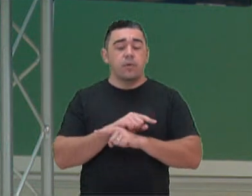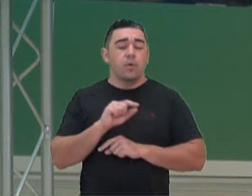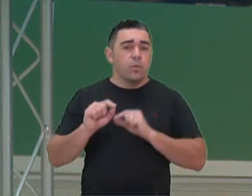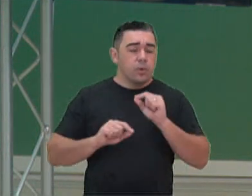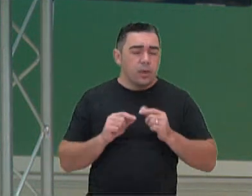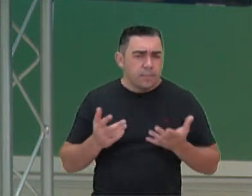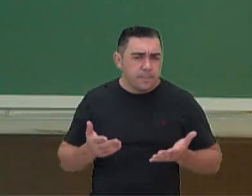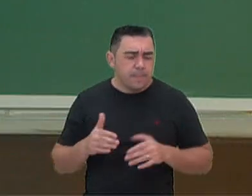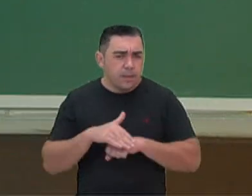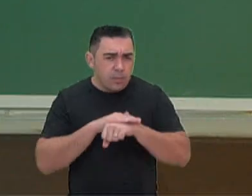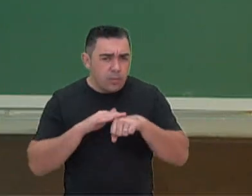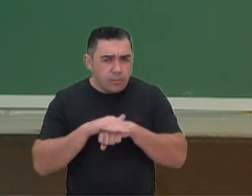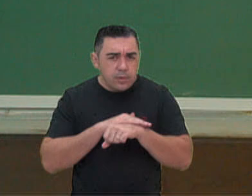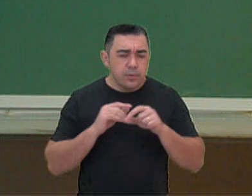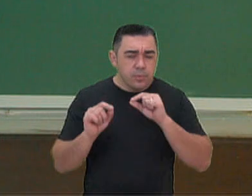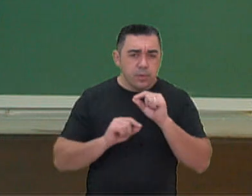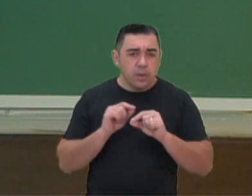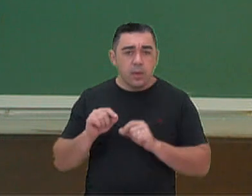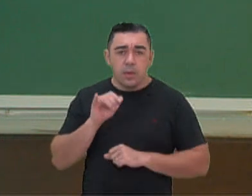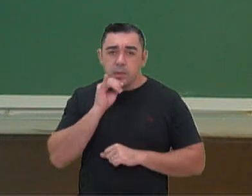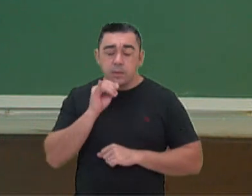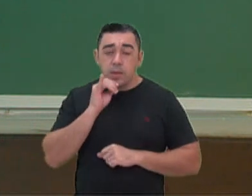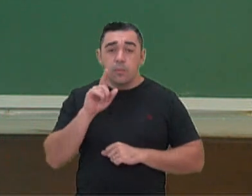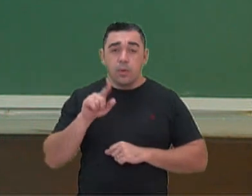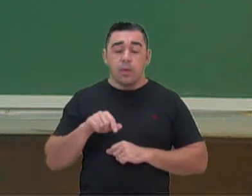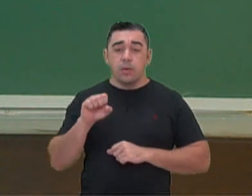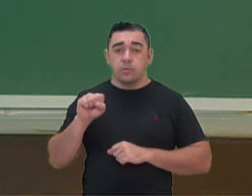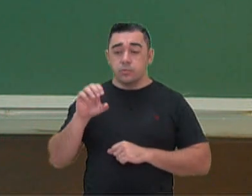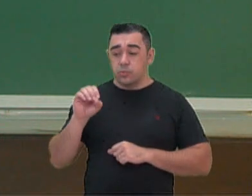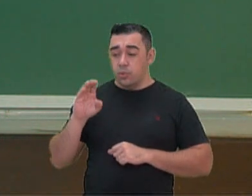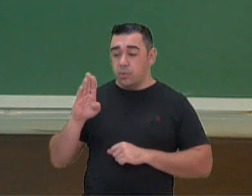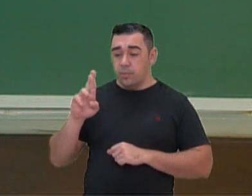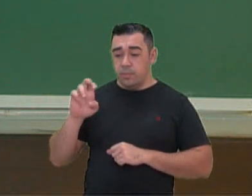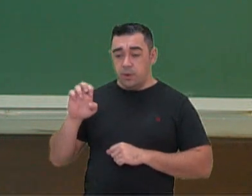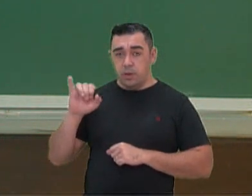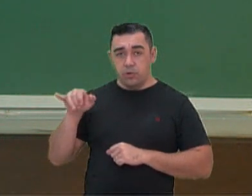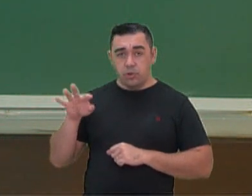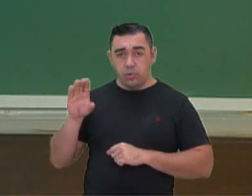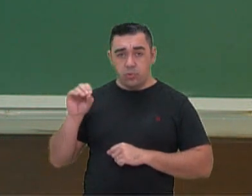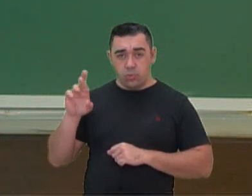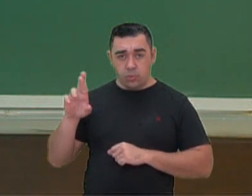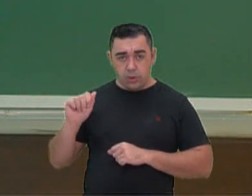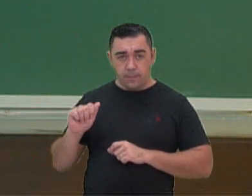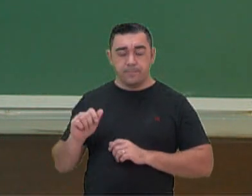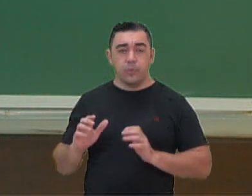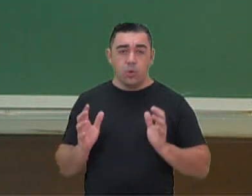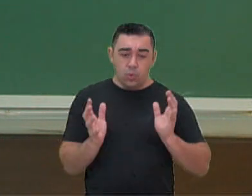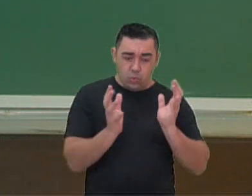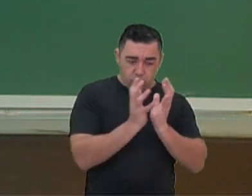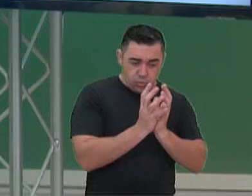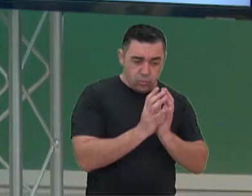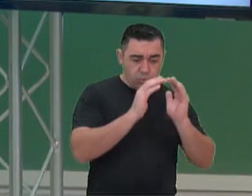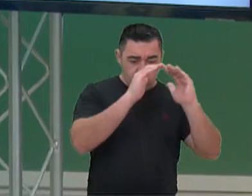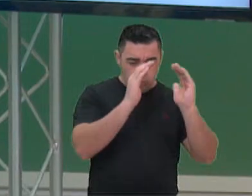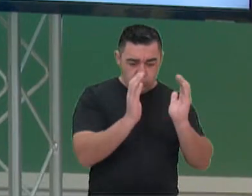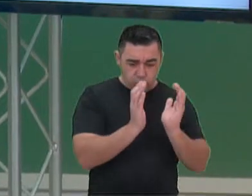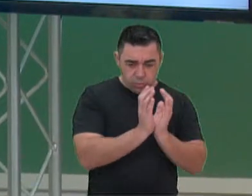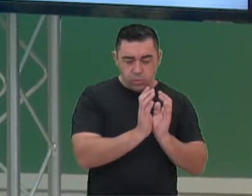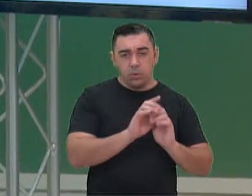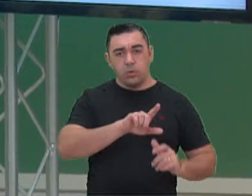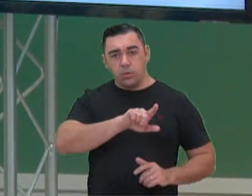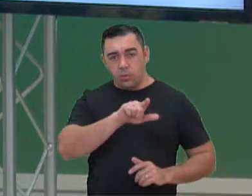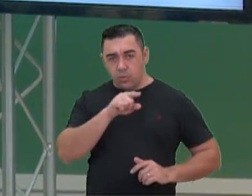discussão, mesmo porque função sobrejetora, vamos lembrar, o conjunto de imagem de todas as possíveis